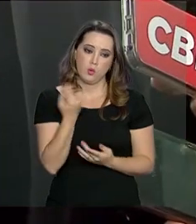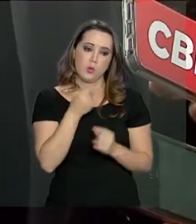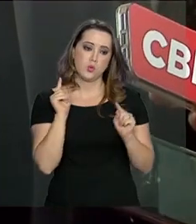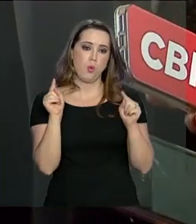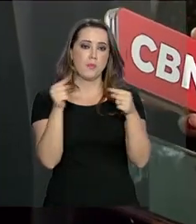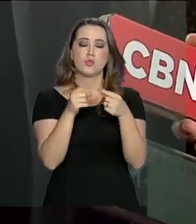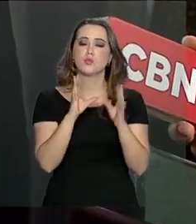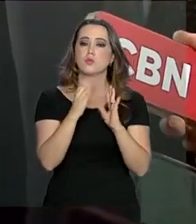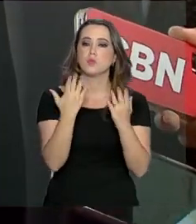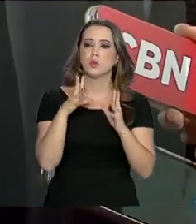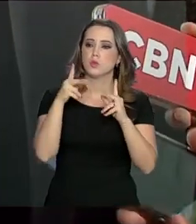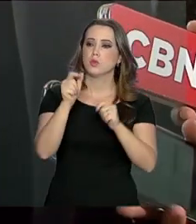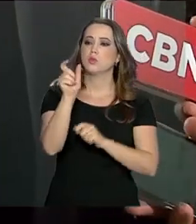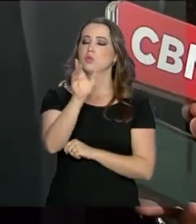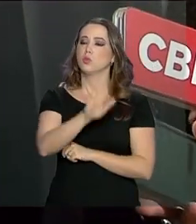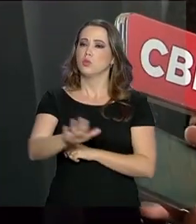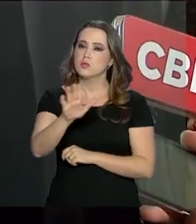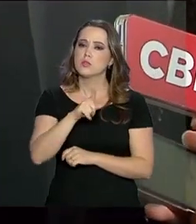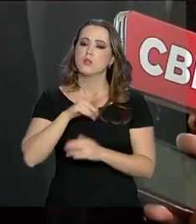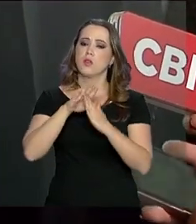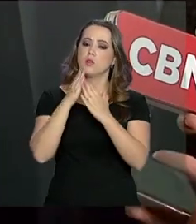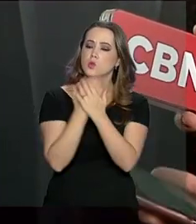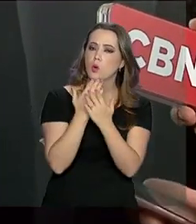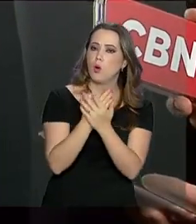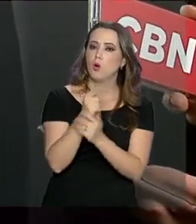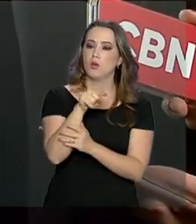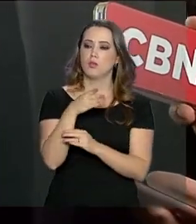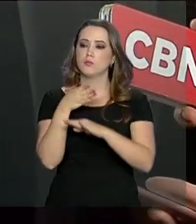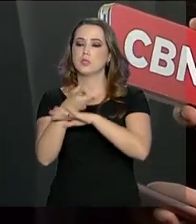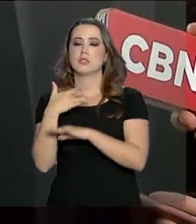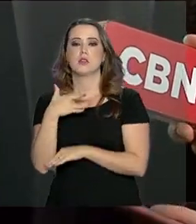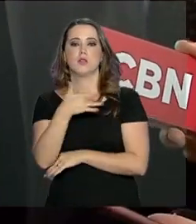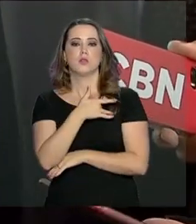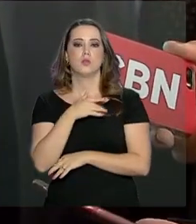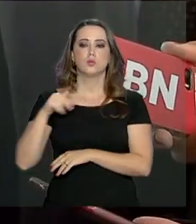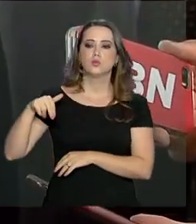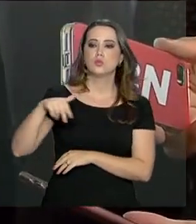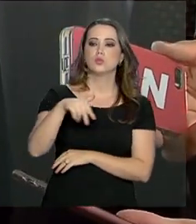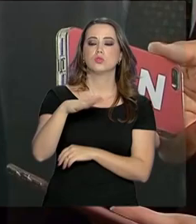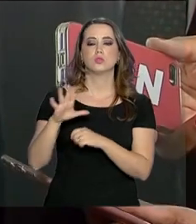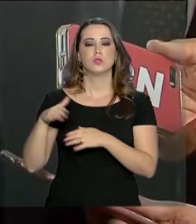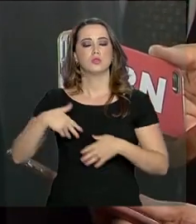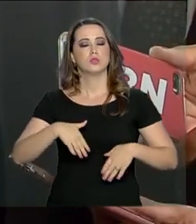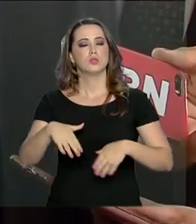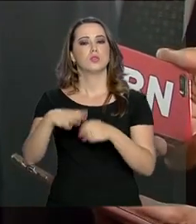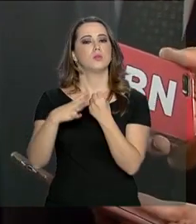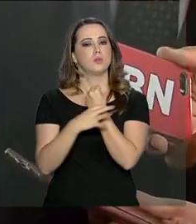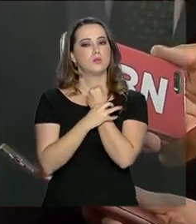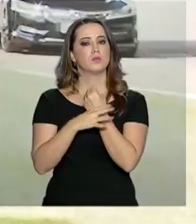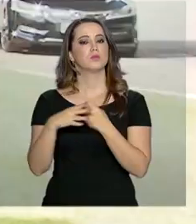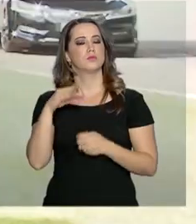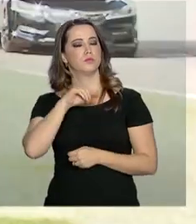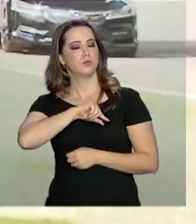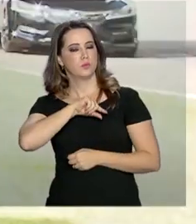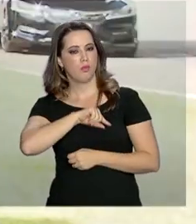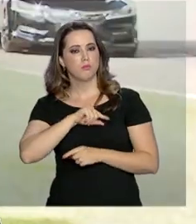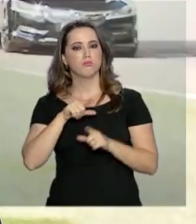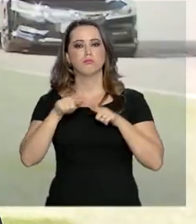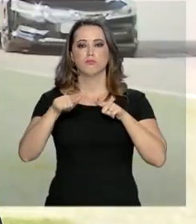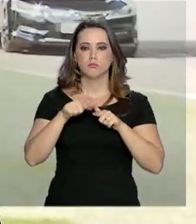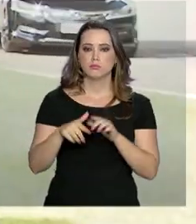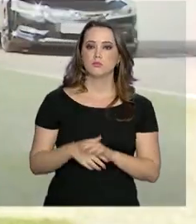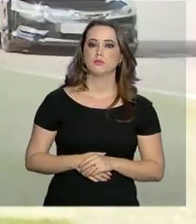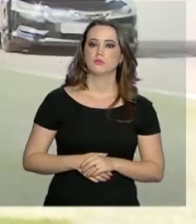todo brasileiro tenha escola, tenha acesso à saúde, ande na rua com segurança e tenha emprego e renda.